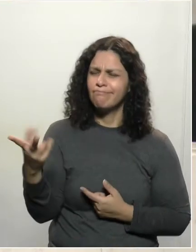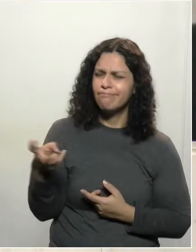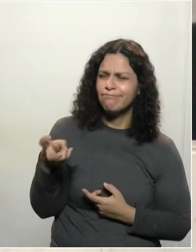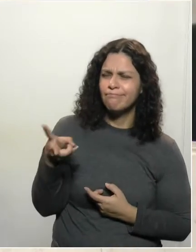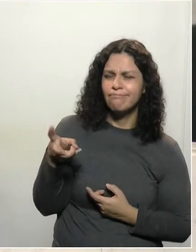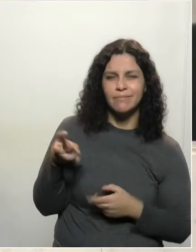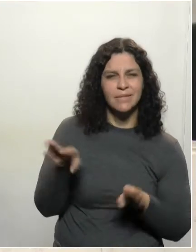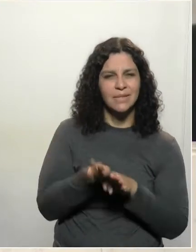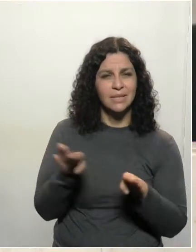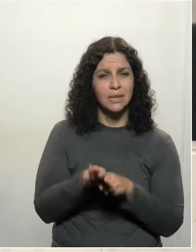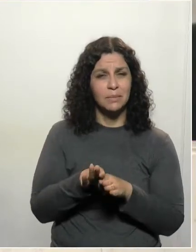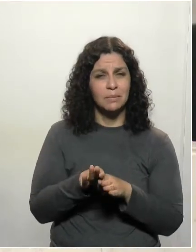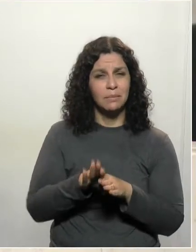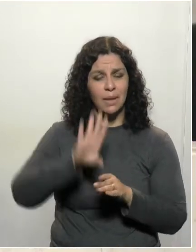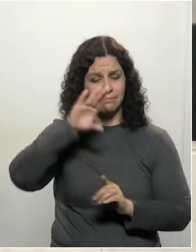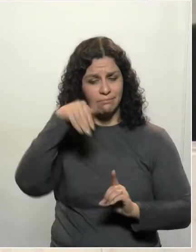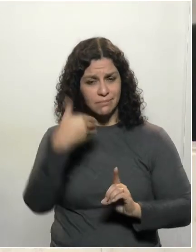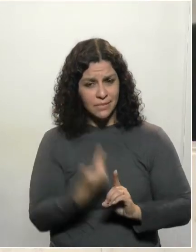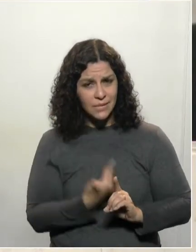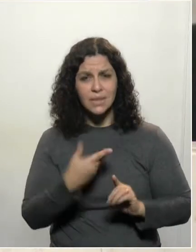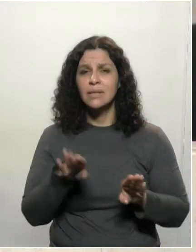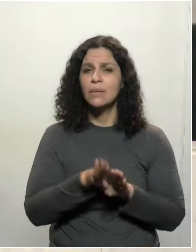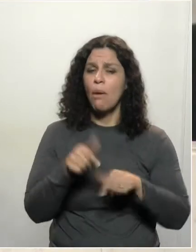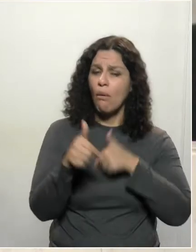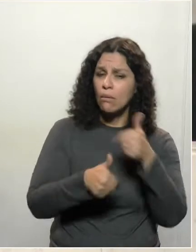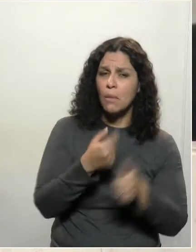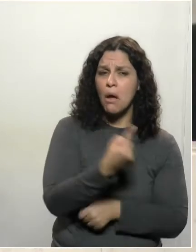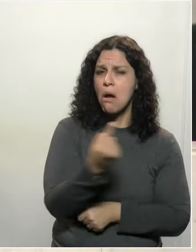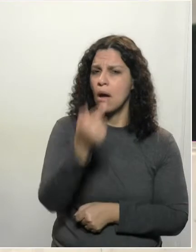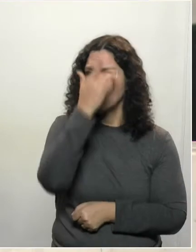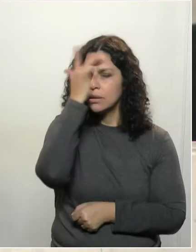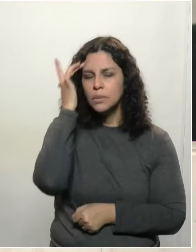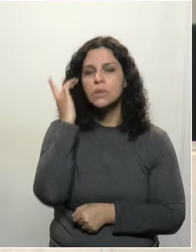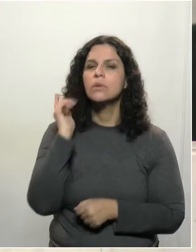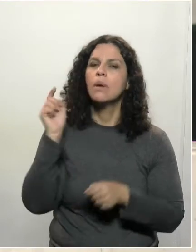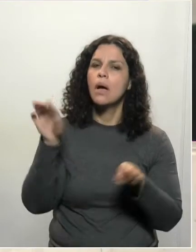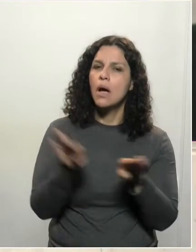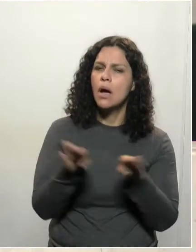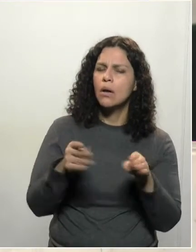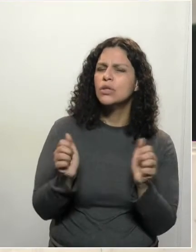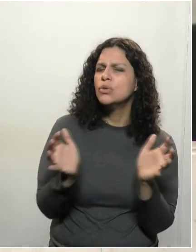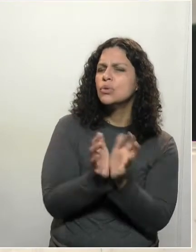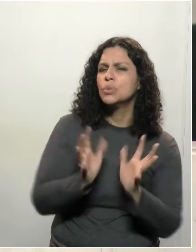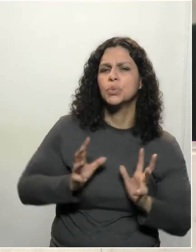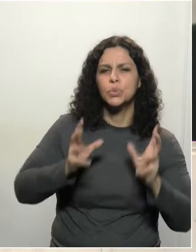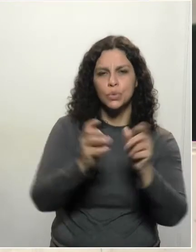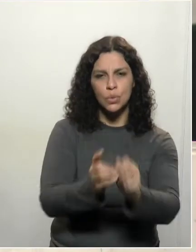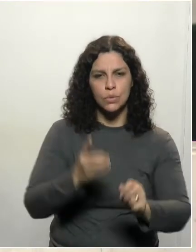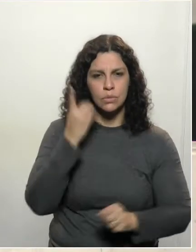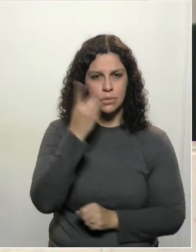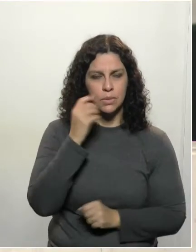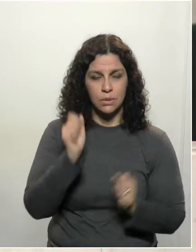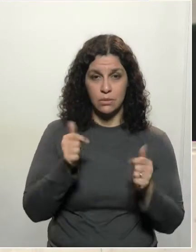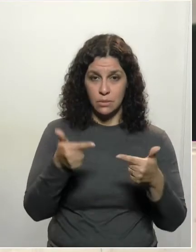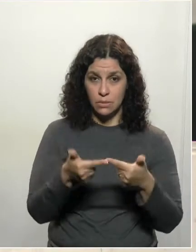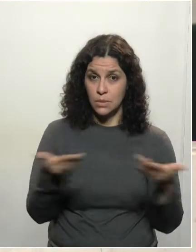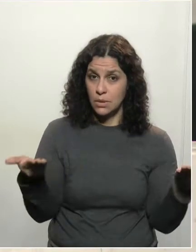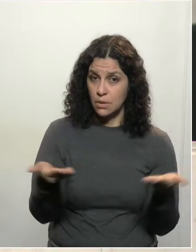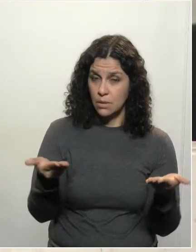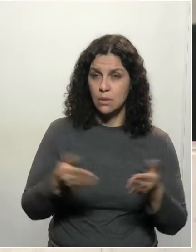assim considerações favoráveis ao trabalho de toda a equipe.